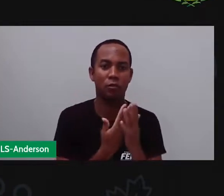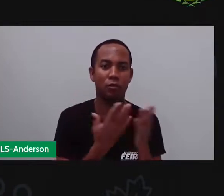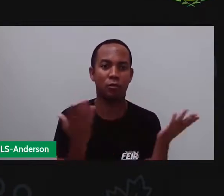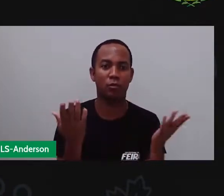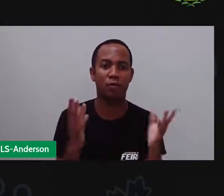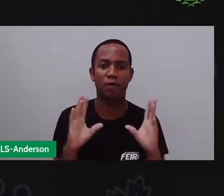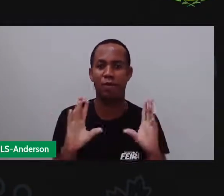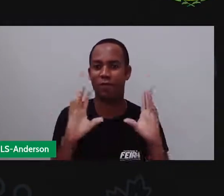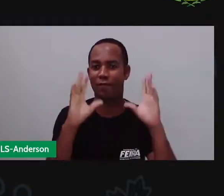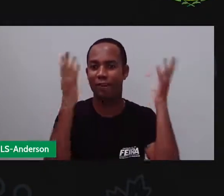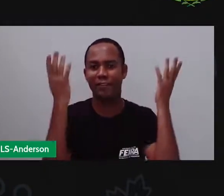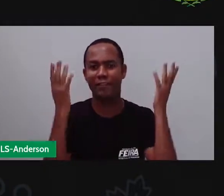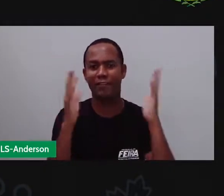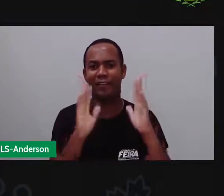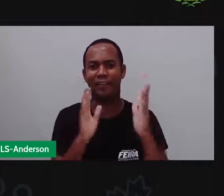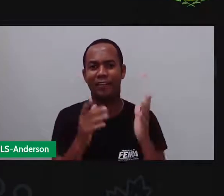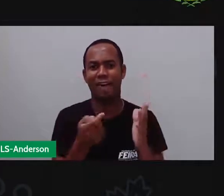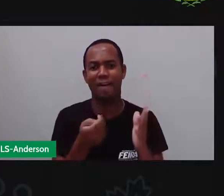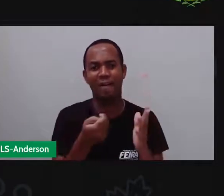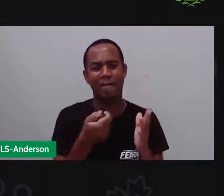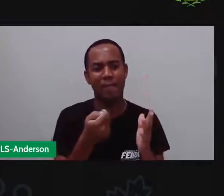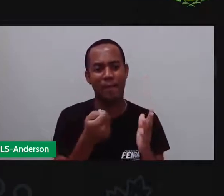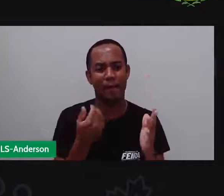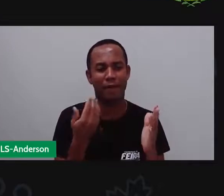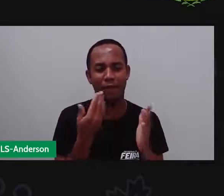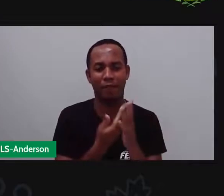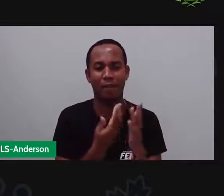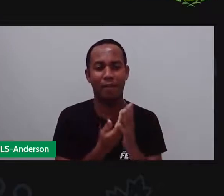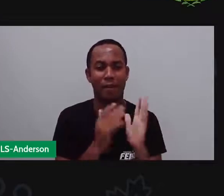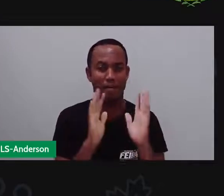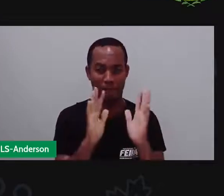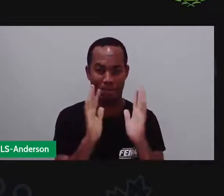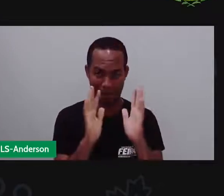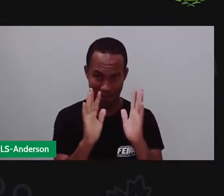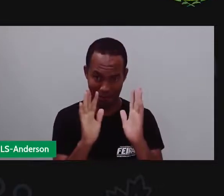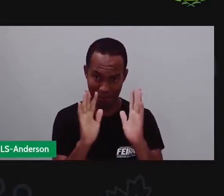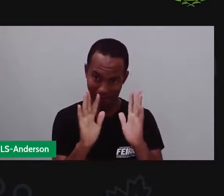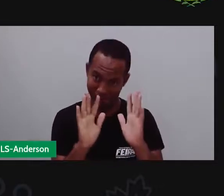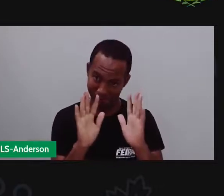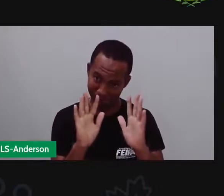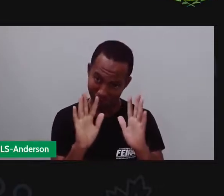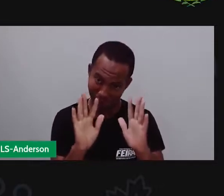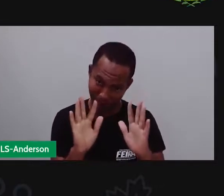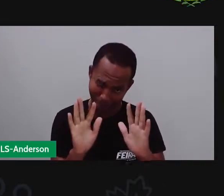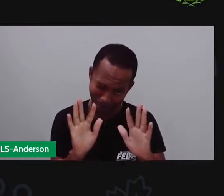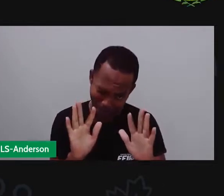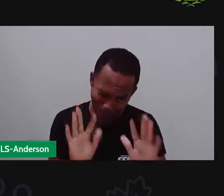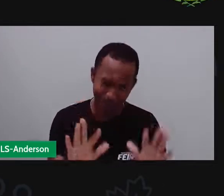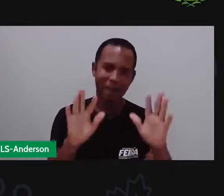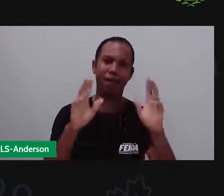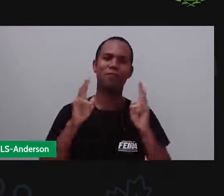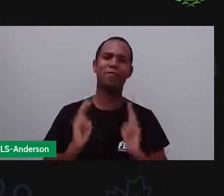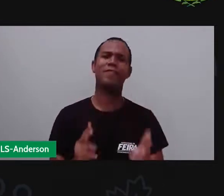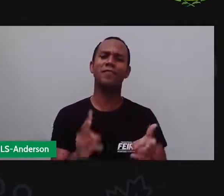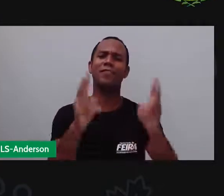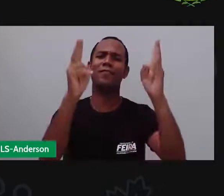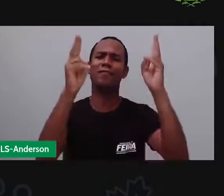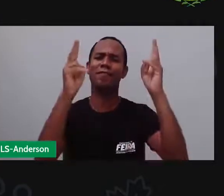a festa, mas não acabaram as aulas, é o nosso sextor, né? Vocês estão aí vindo